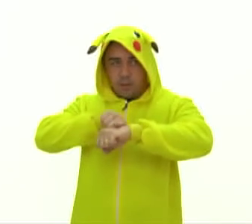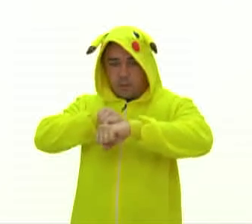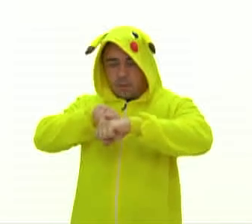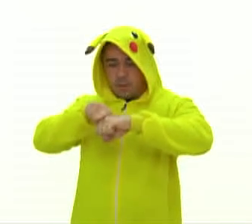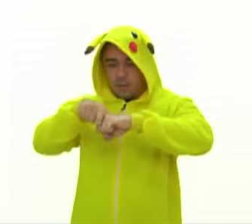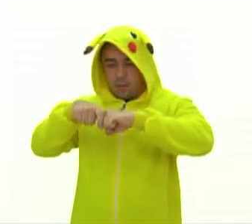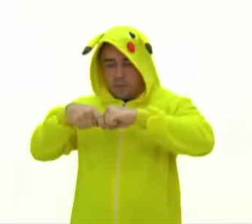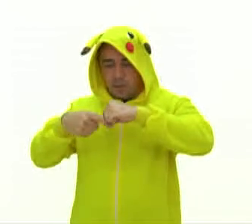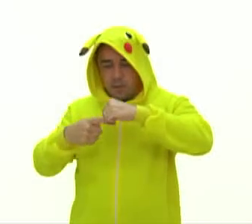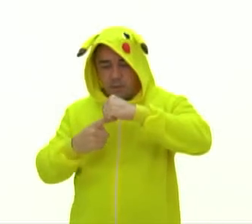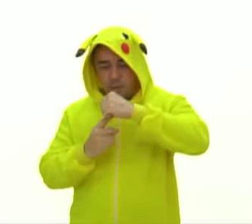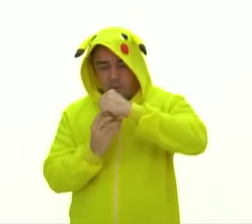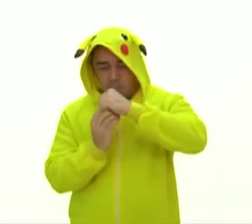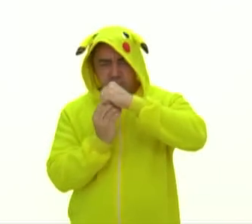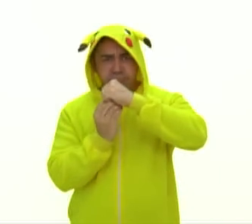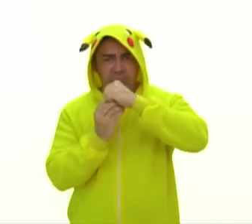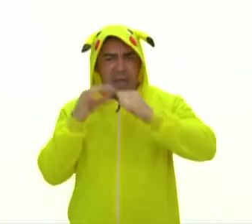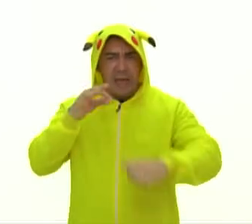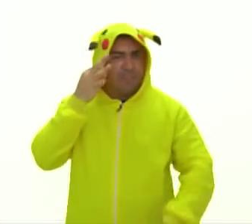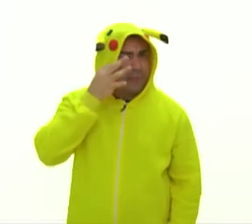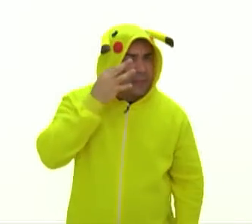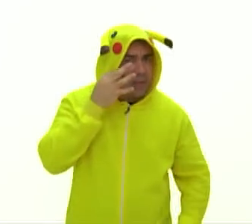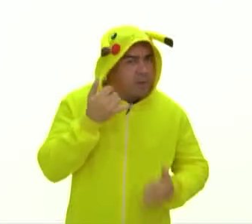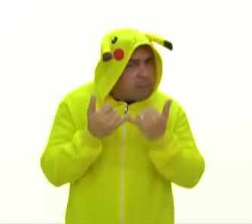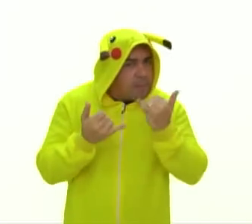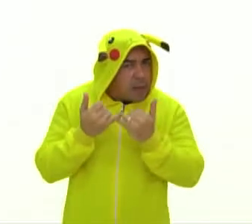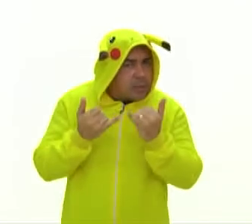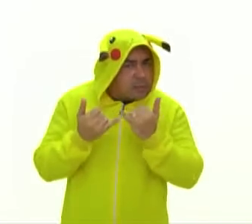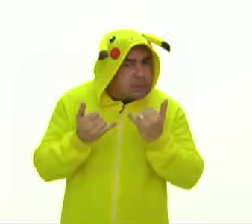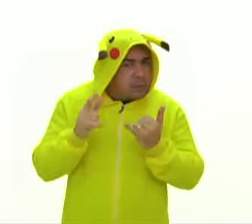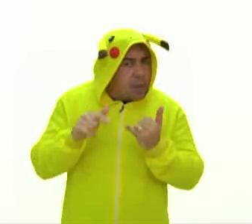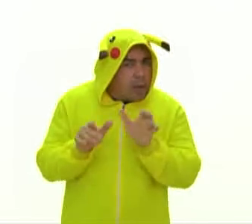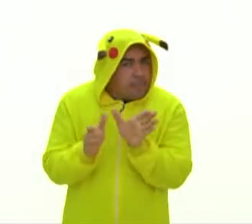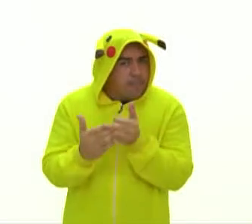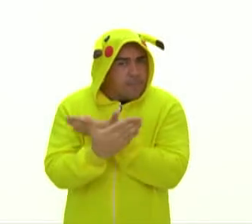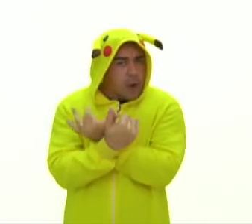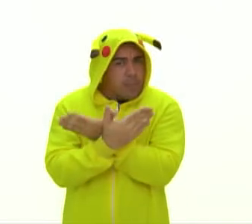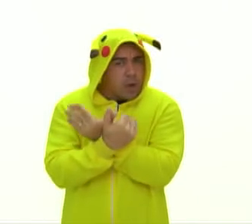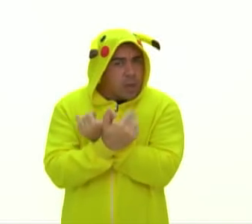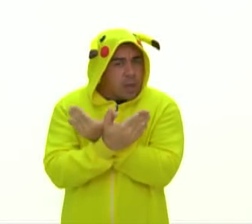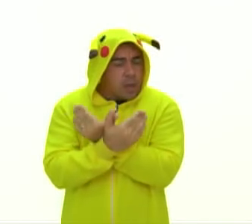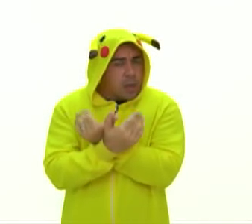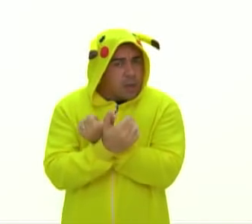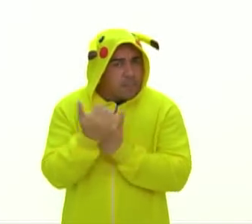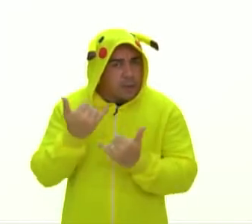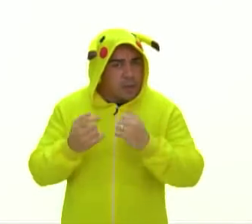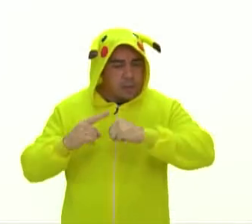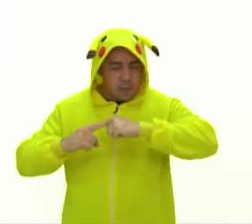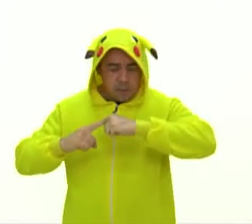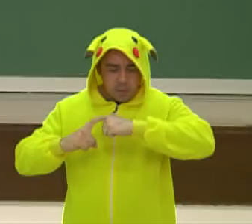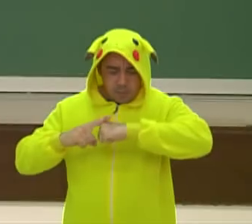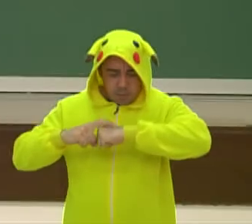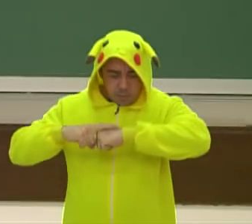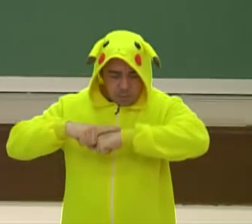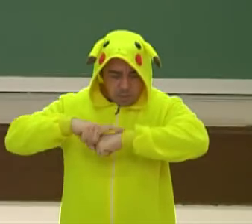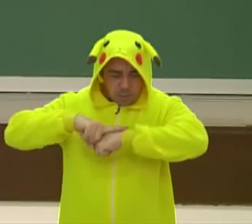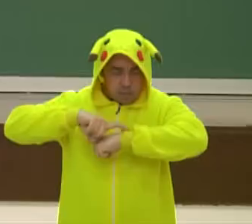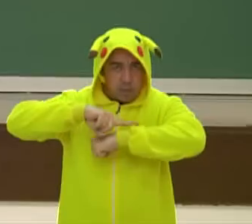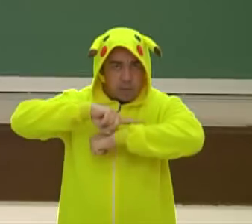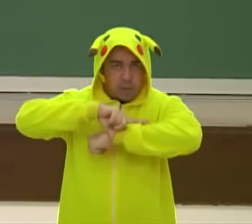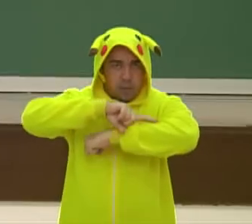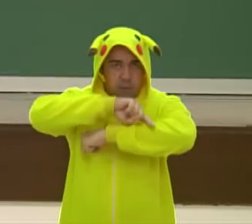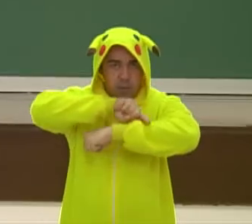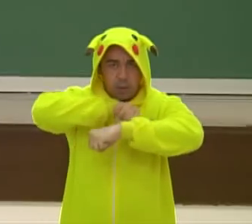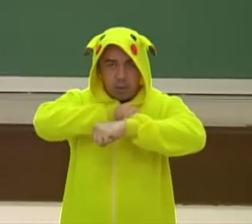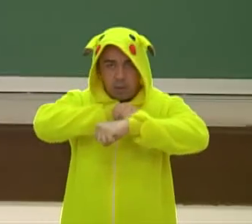Algo bem diferente, não é o que acontece. Mas isso não parece muito o que acontece, por exemplo, com a borboleta? Nasce lá do ovo, uma larvinha que a gente chama